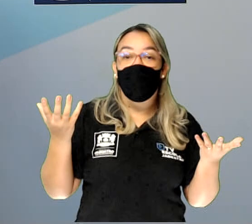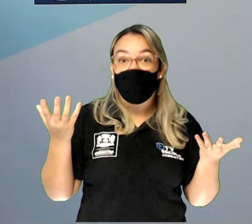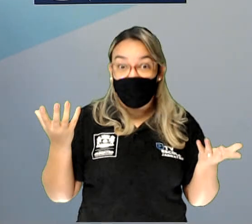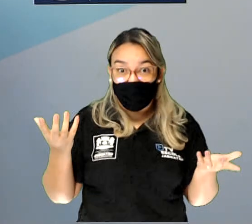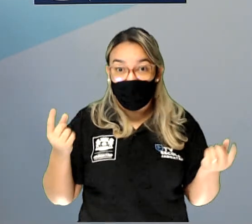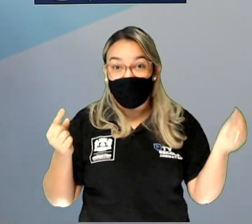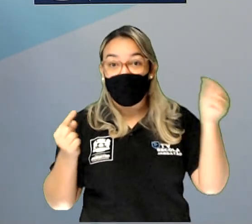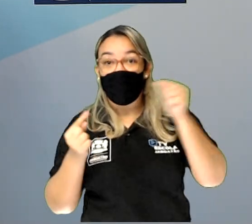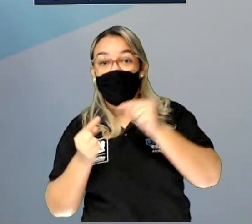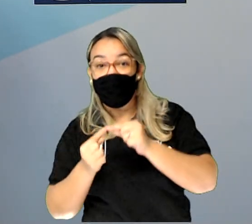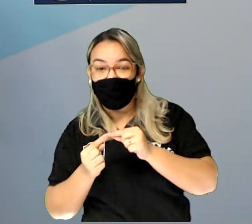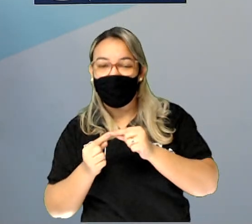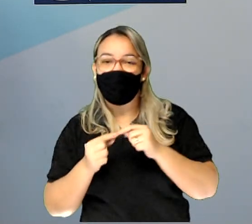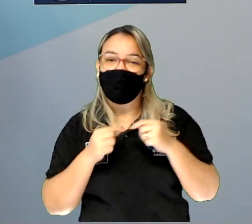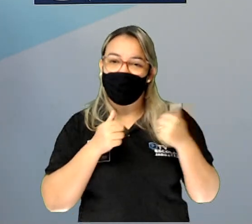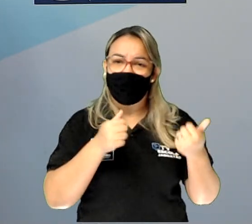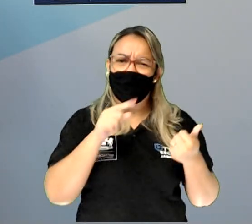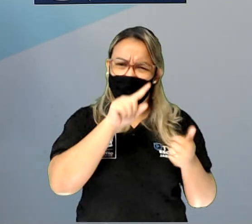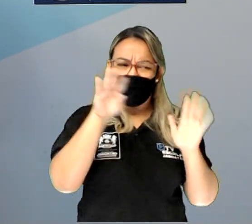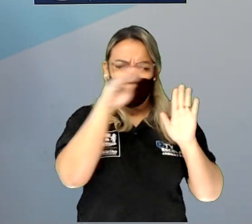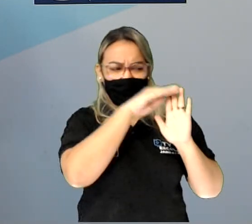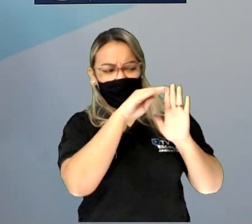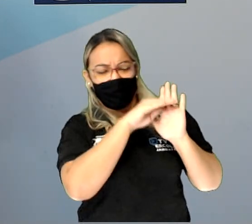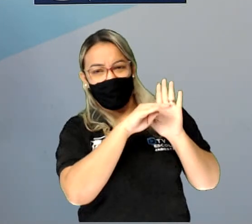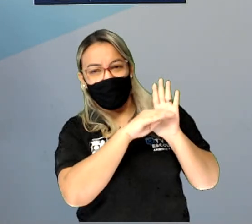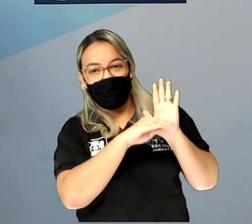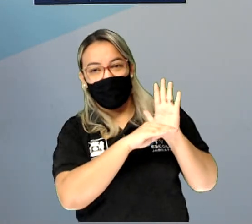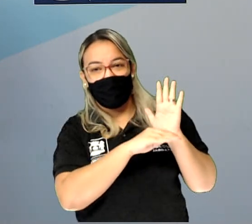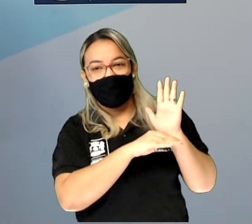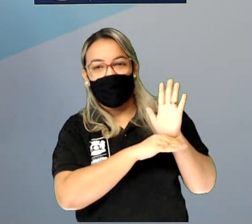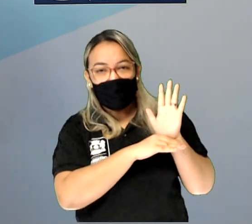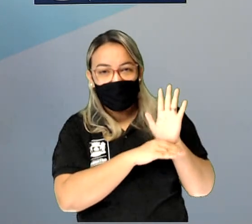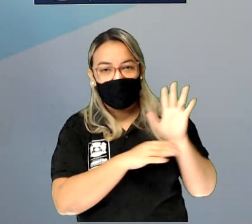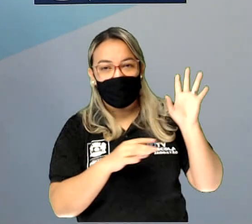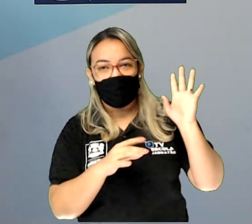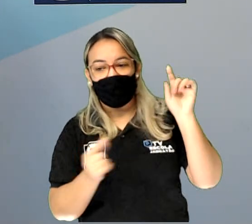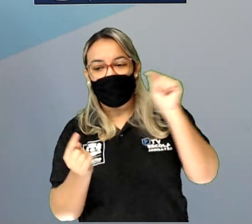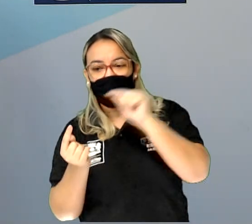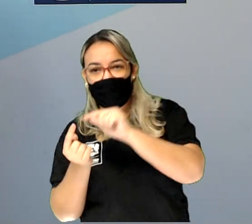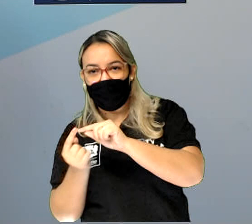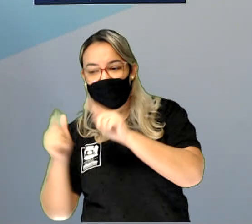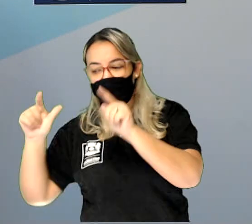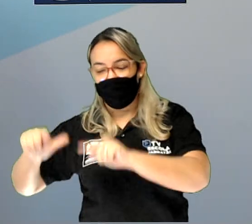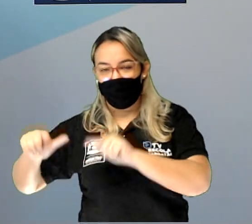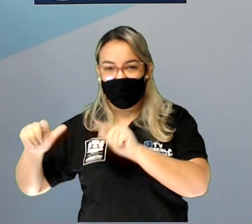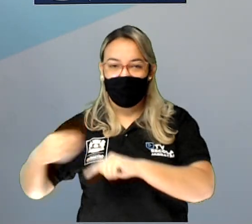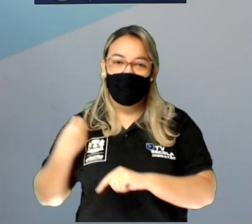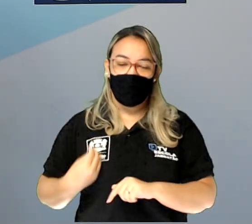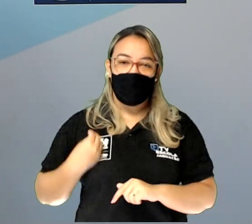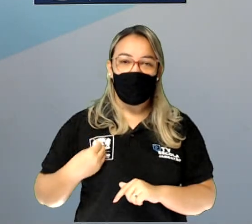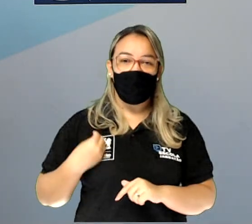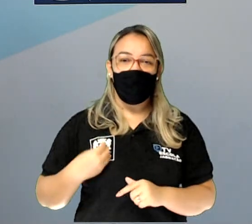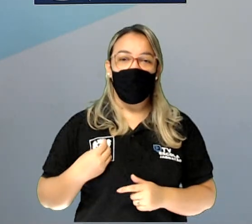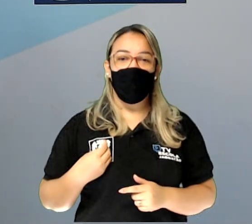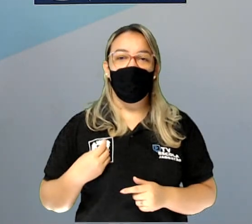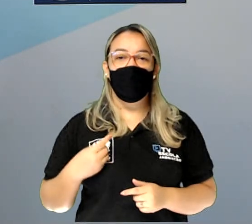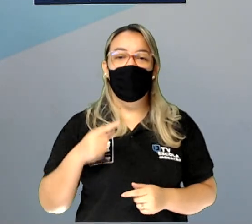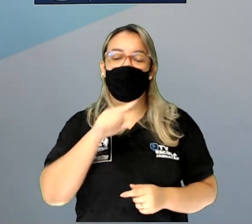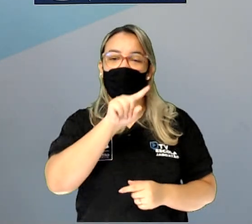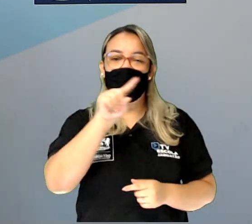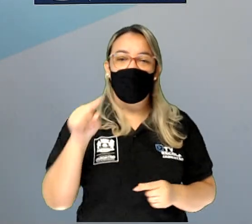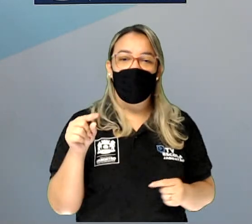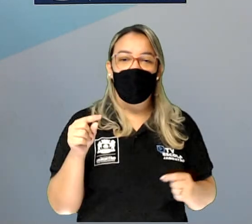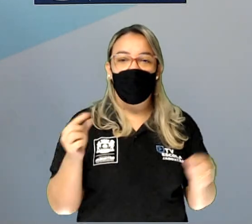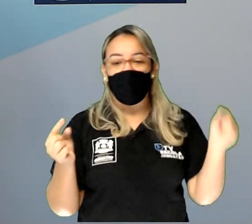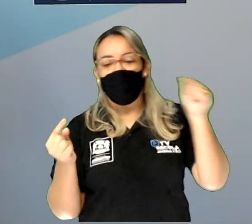florestas tropicais? Né? Faz uma listinha de animais associada aos lugares que eles vivem. E aí vocês vão associar